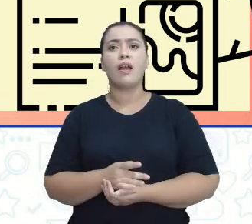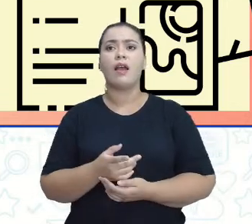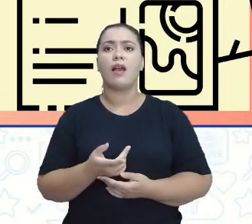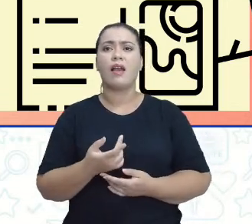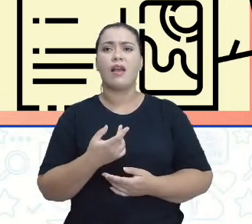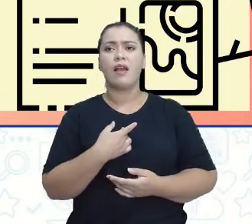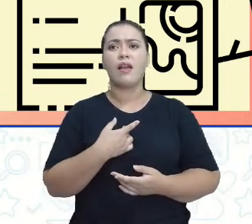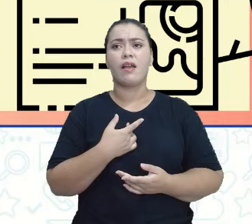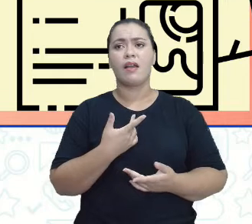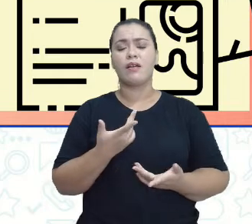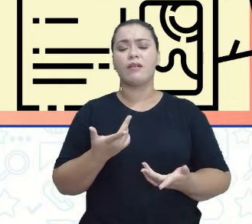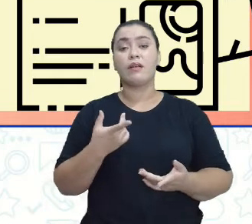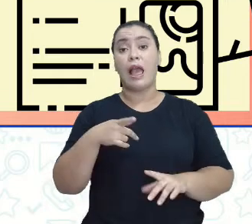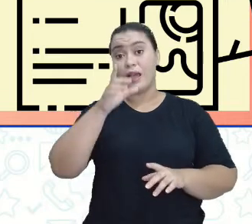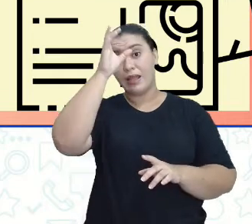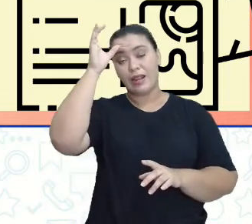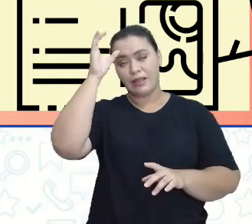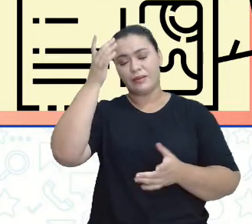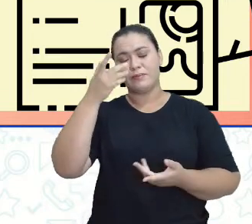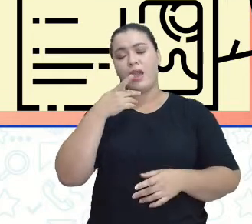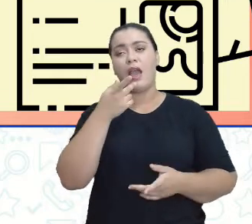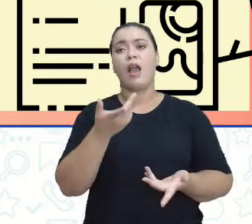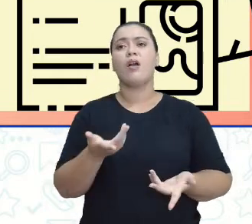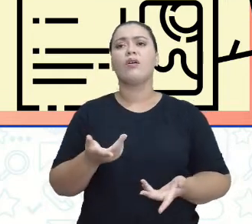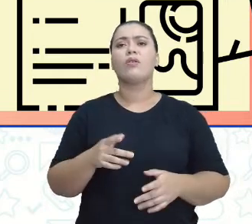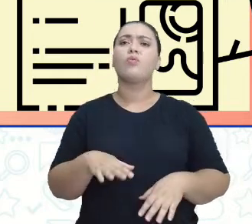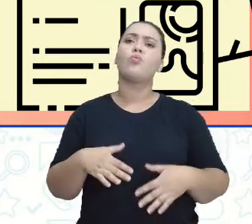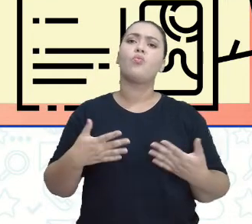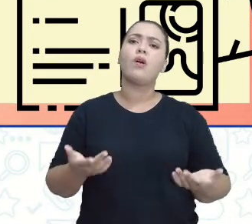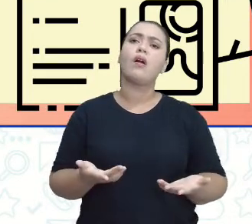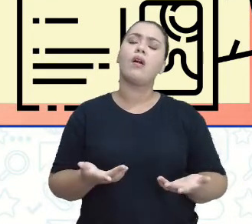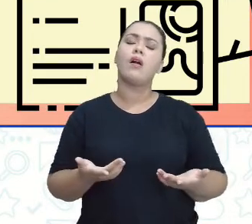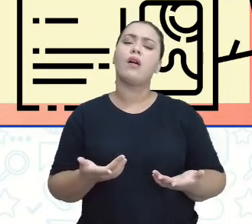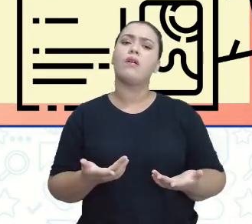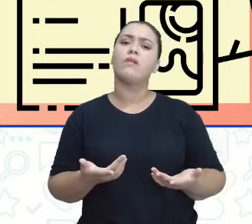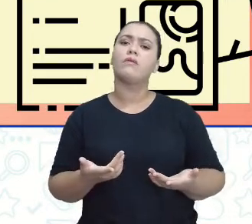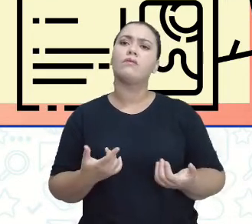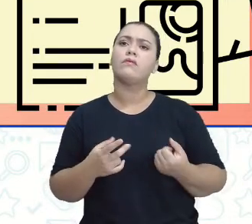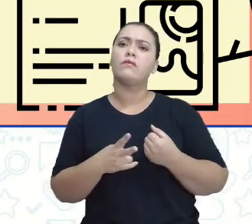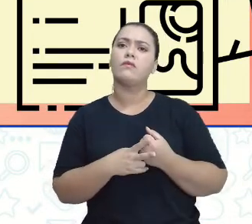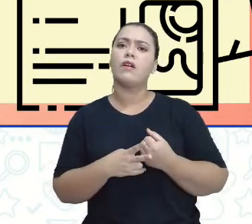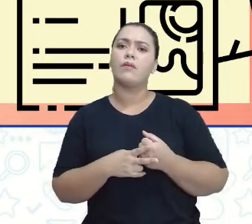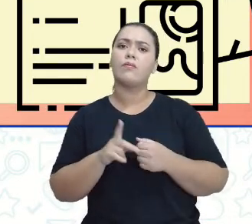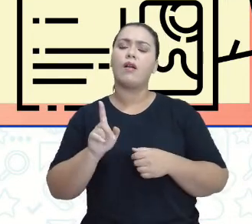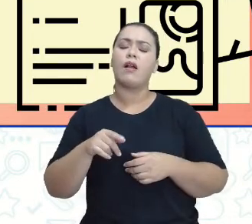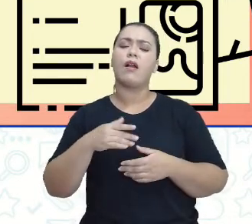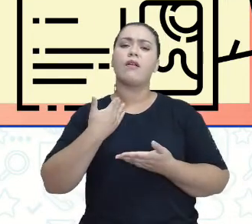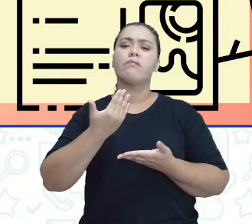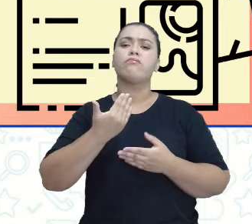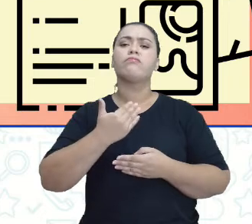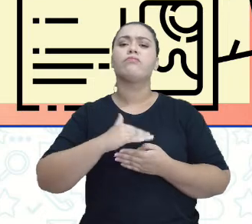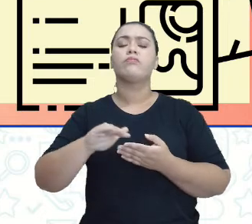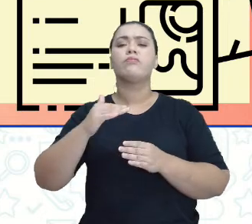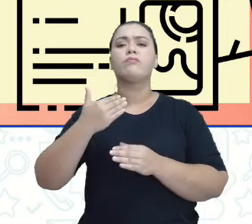agora? E agora, qual é o verbo? O verbo é enviar. Mas